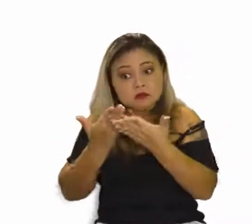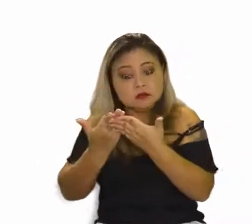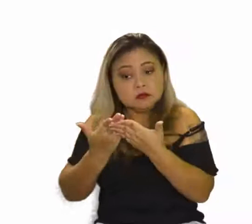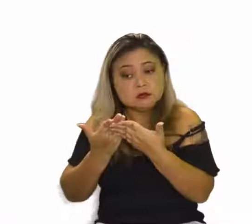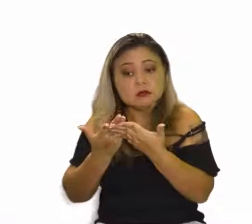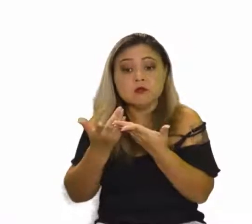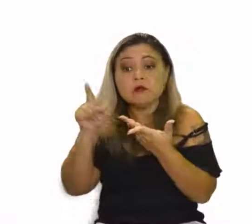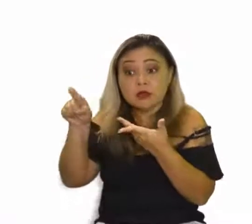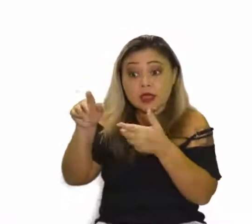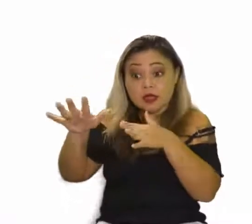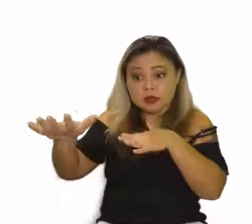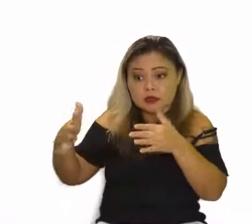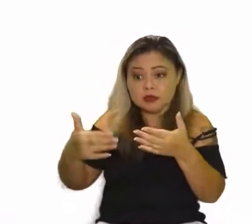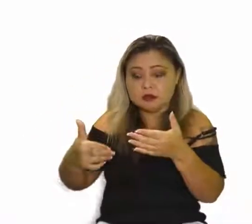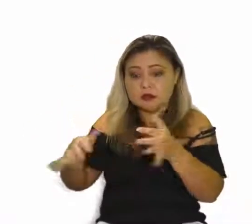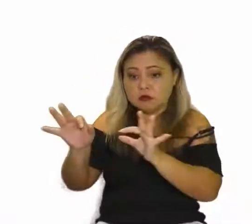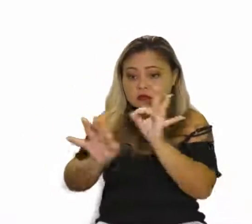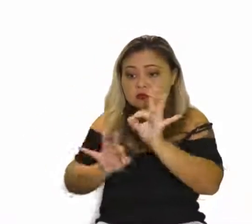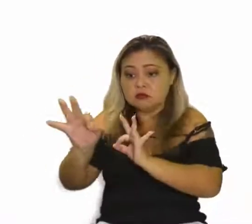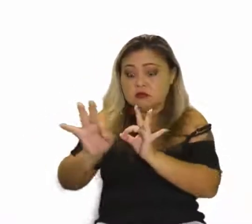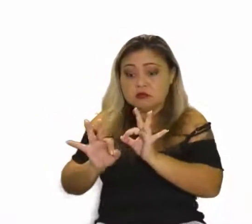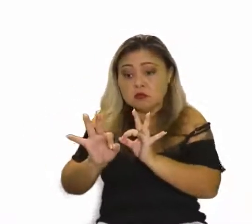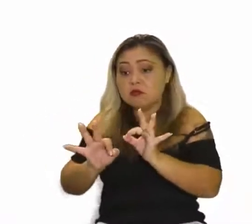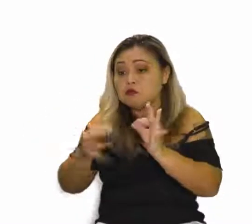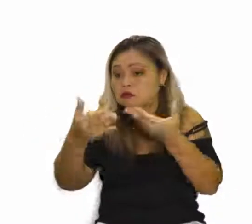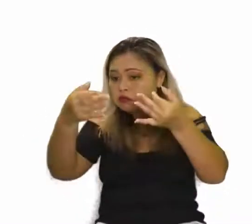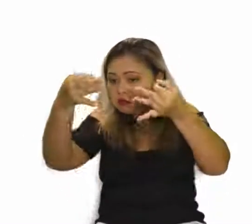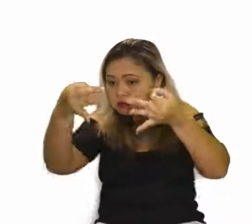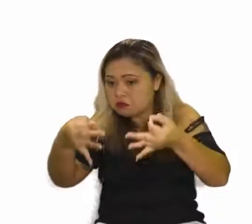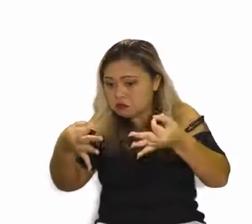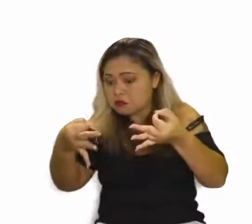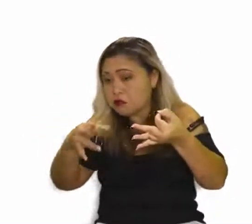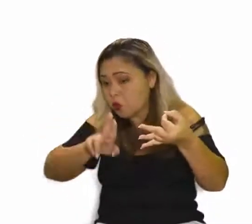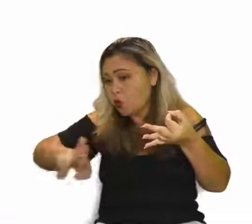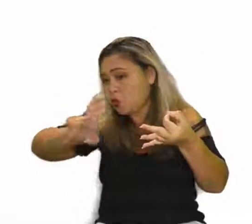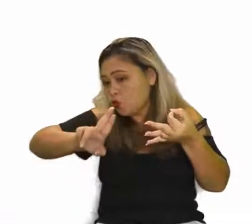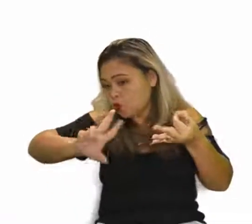uma acomodação padrão para